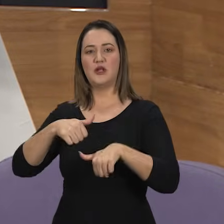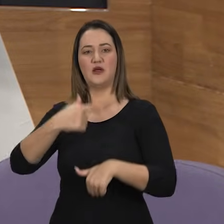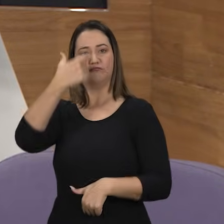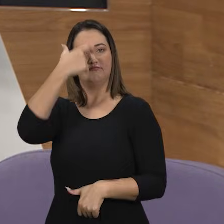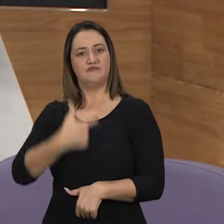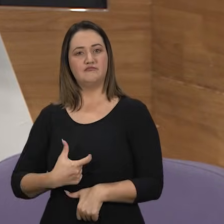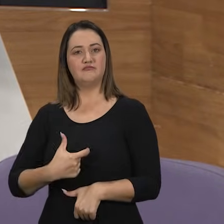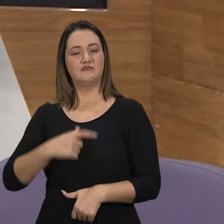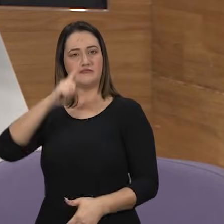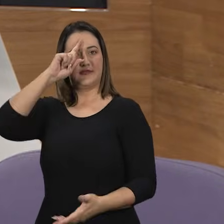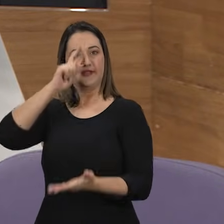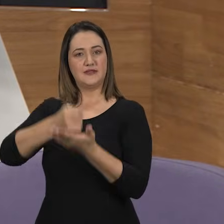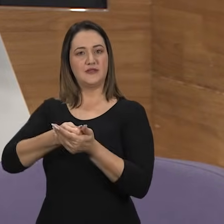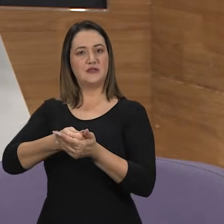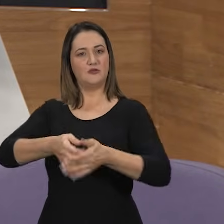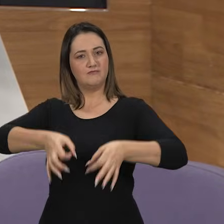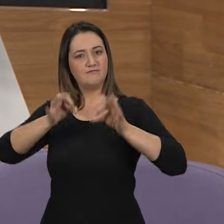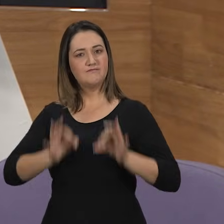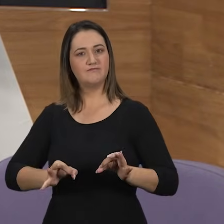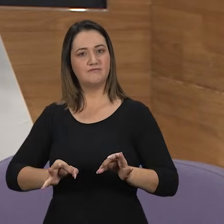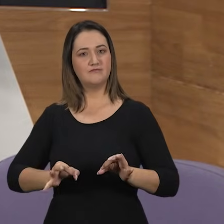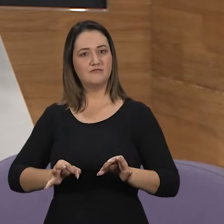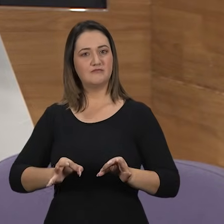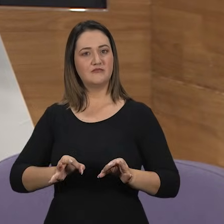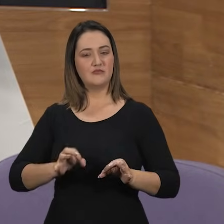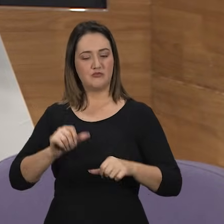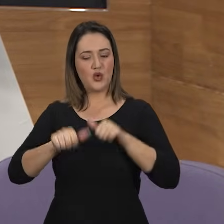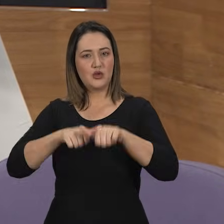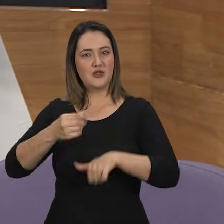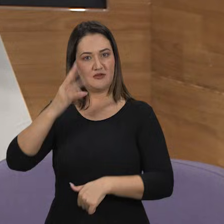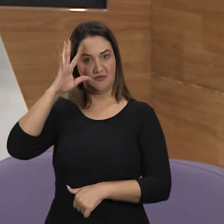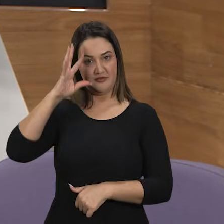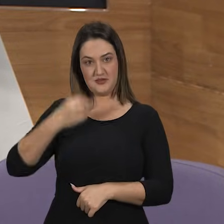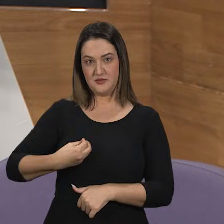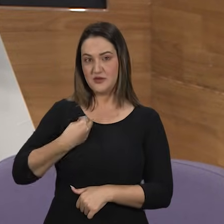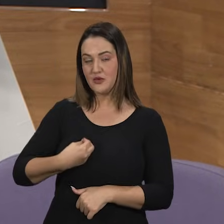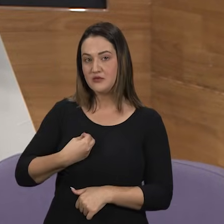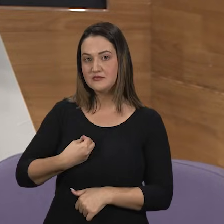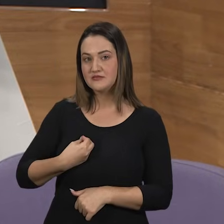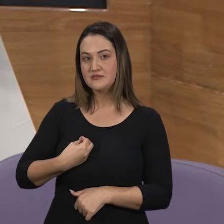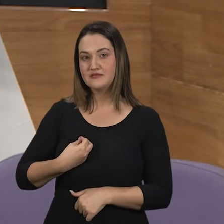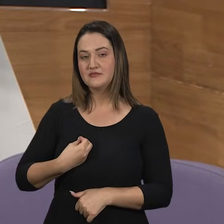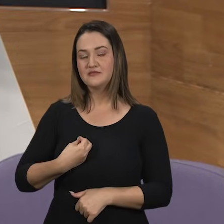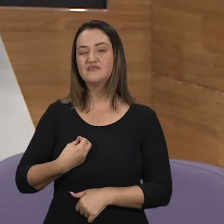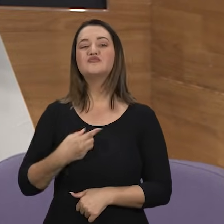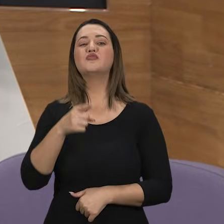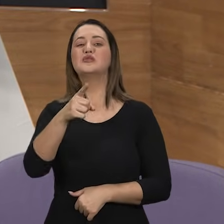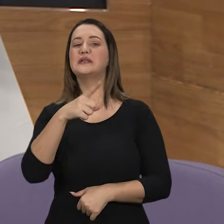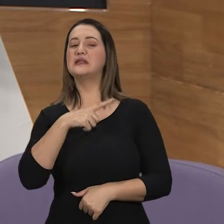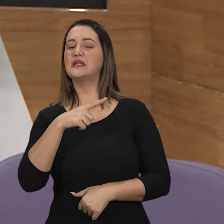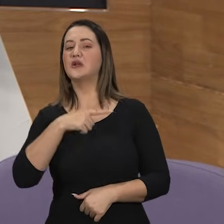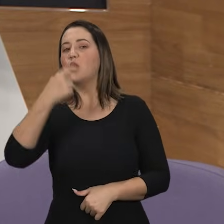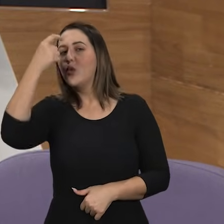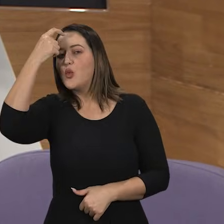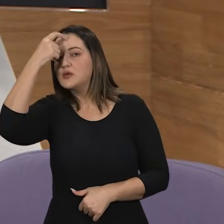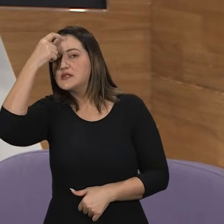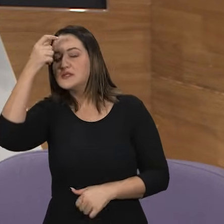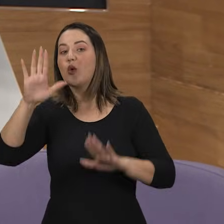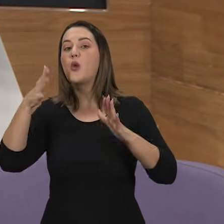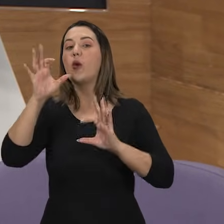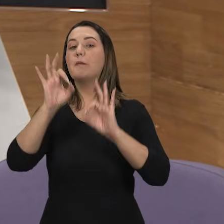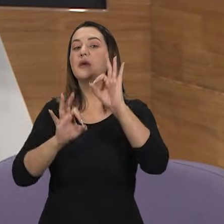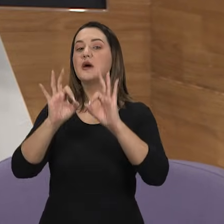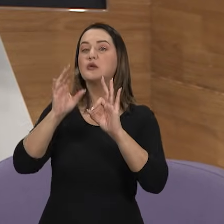uma mudança de postura e a uma decisão mais acertada e mais profunda nas coisas espirituais? Você